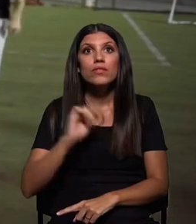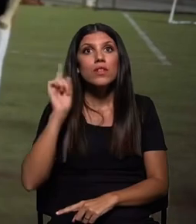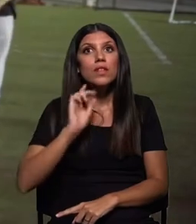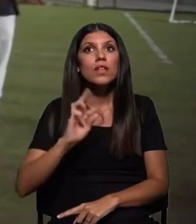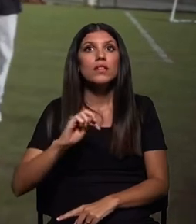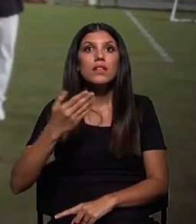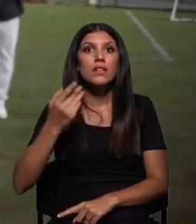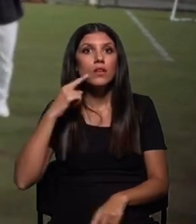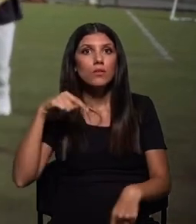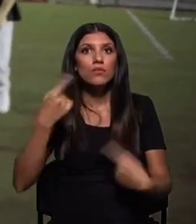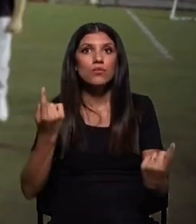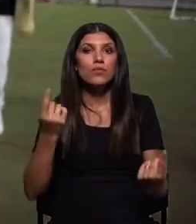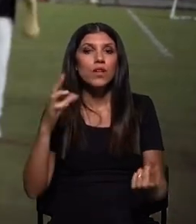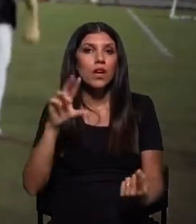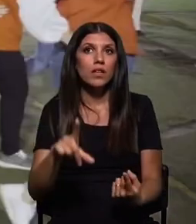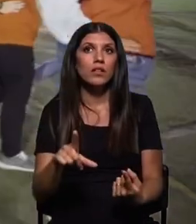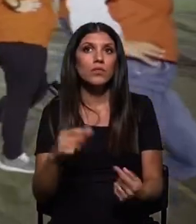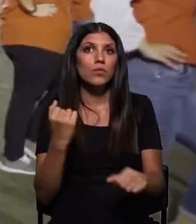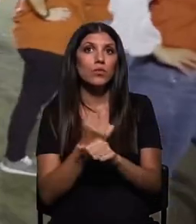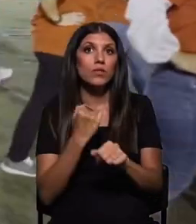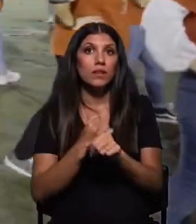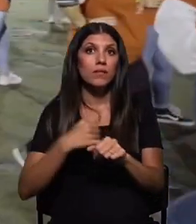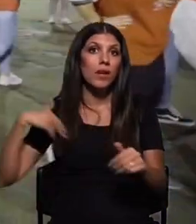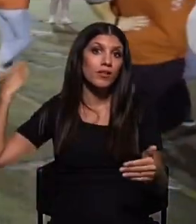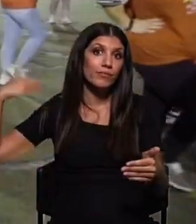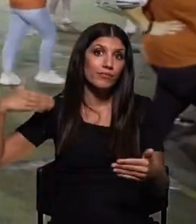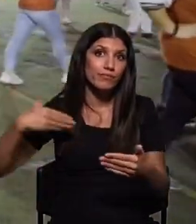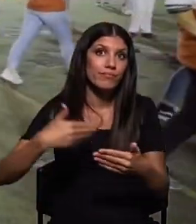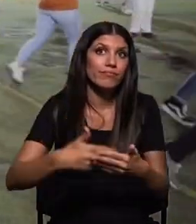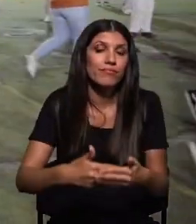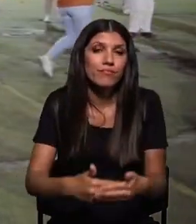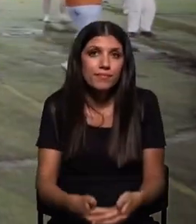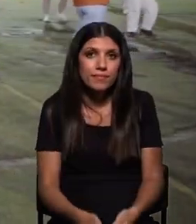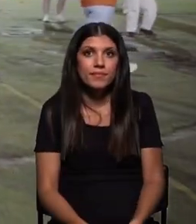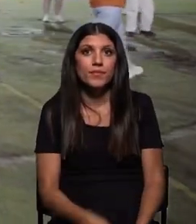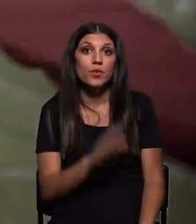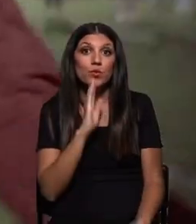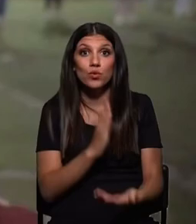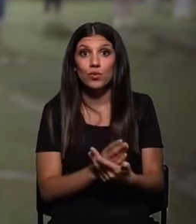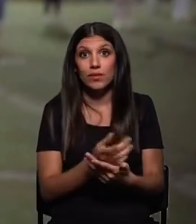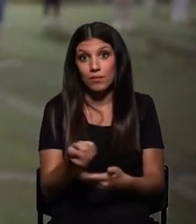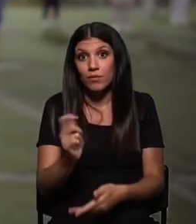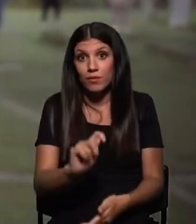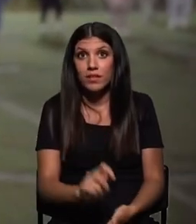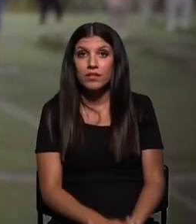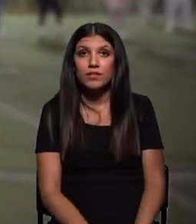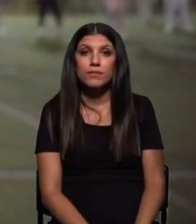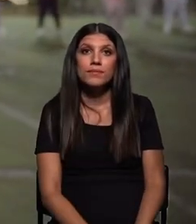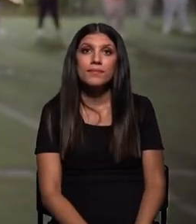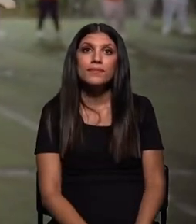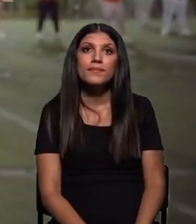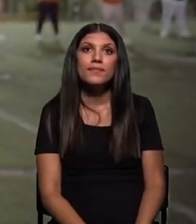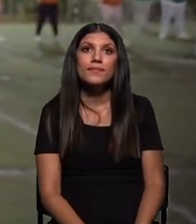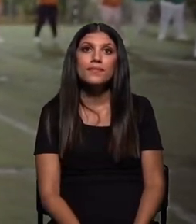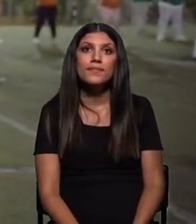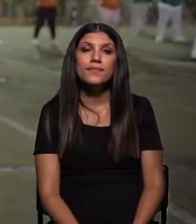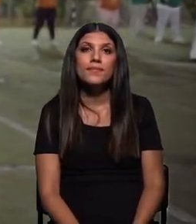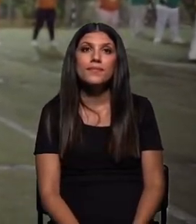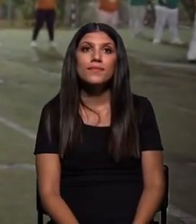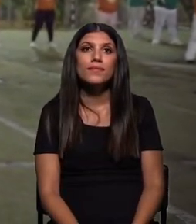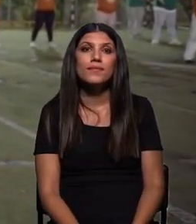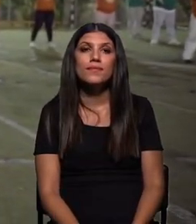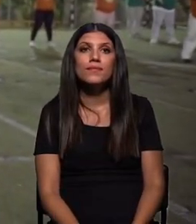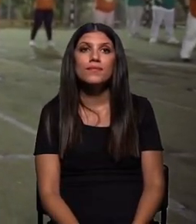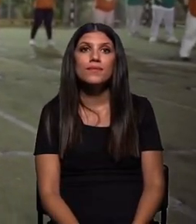toda a Lisboa o trabalho que nós fizemos durante estes últimos 3 meses. Sofres a florir, de foguetes